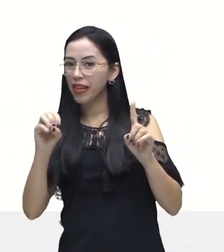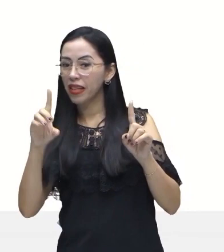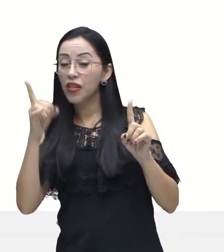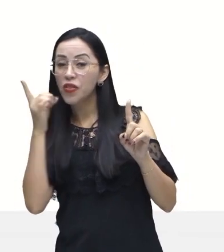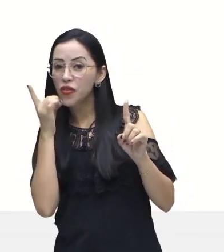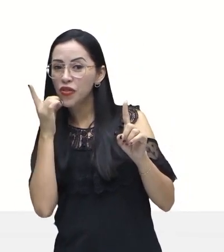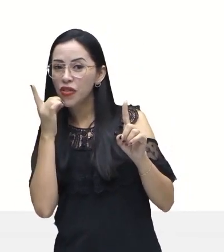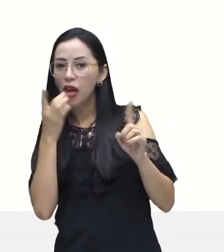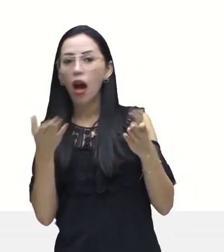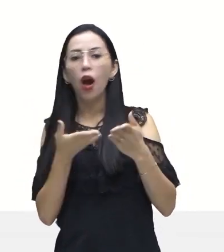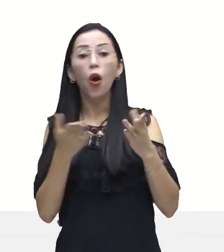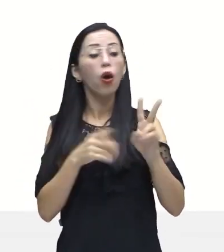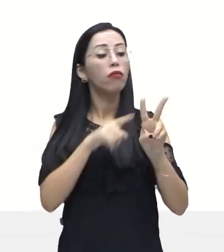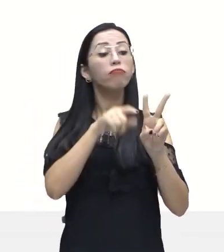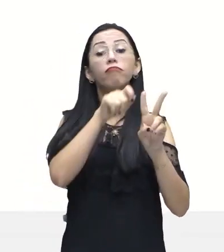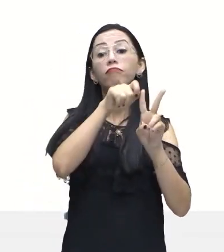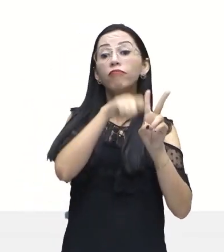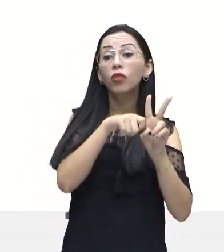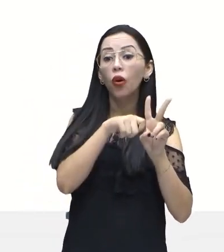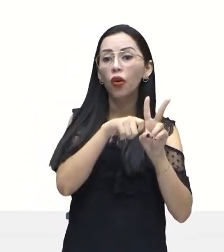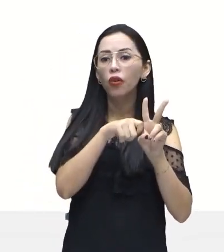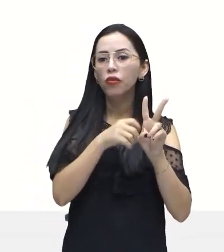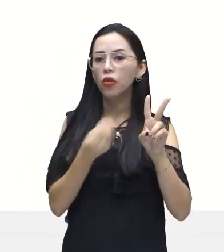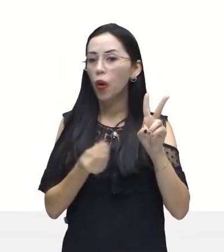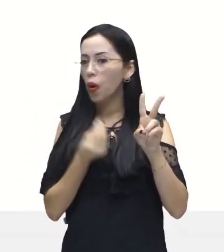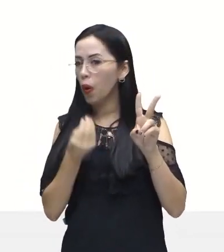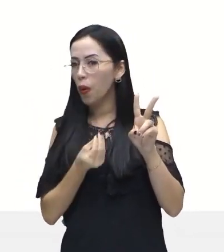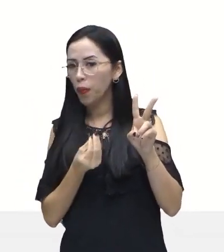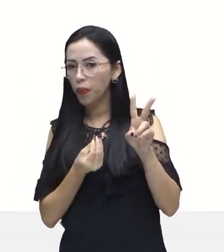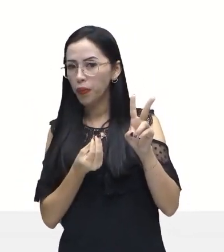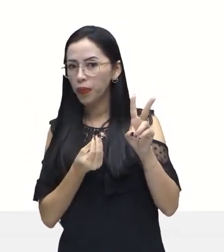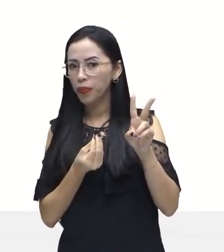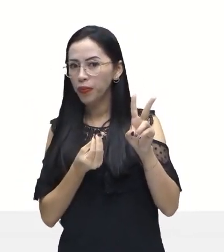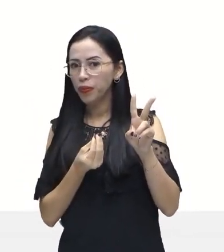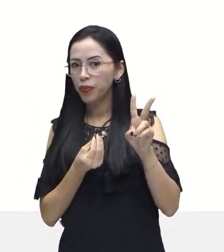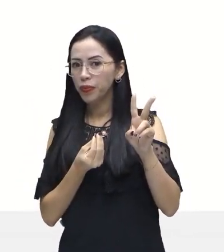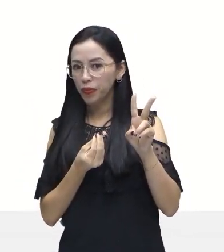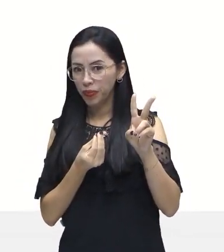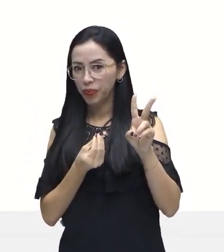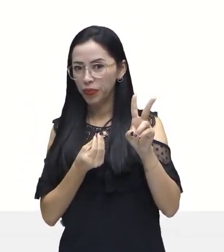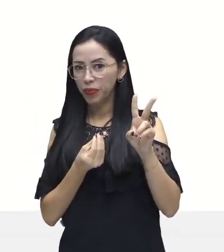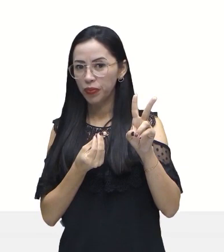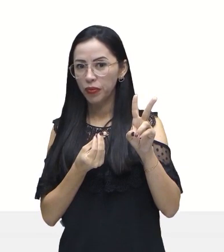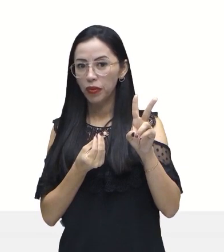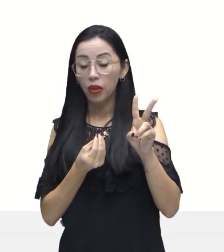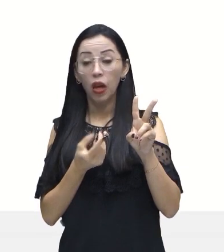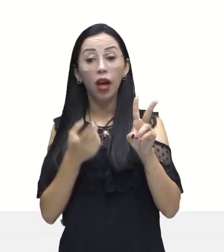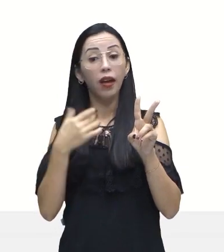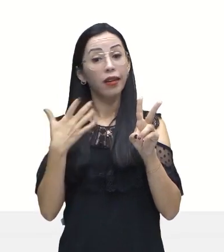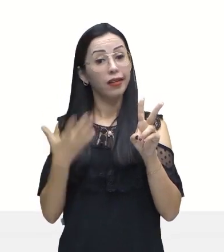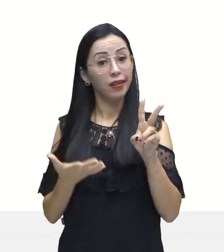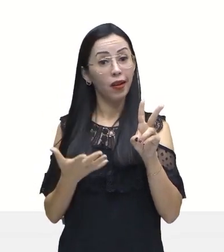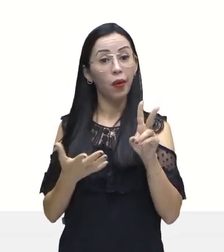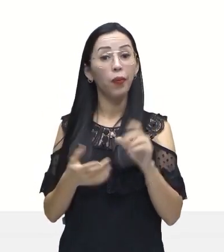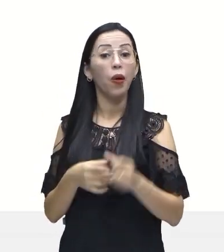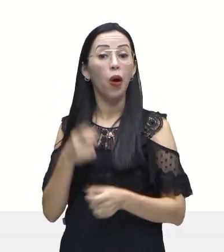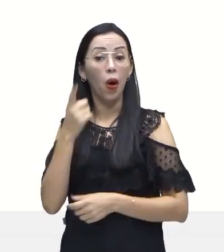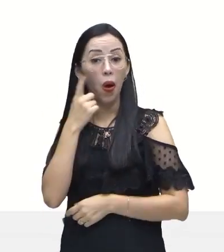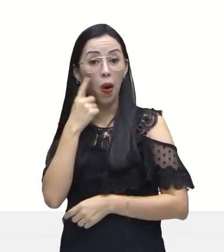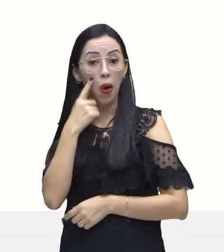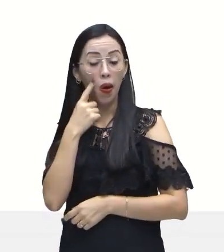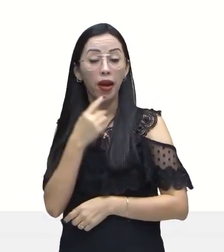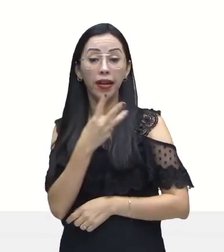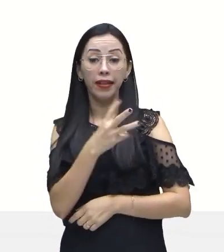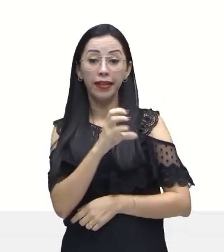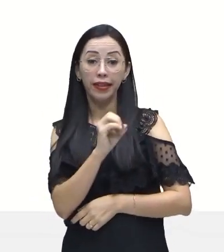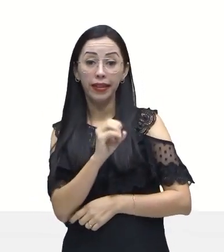2 meses. Como é que eu faço o processo? Eu tenho que pegar 30, que é o que eu tenho em um mês, e multiplicar pelo